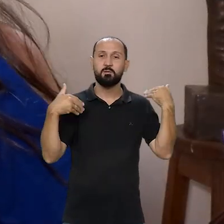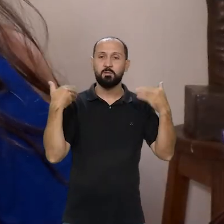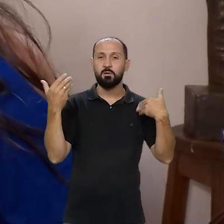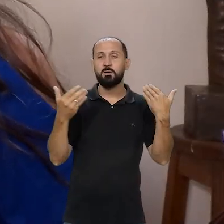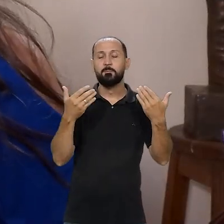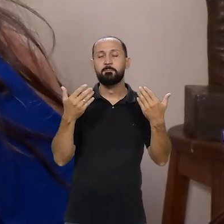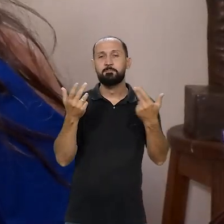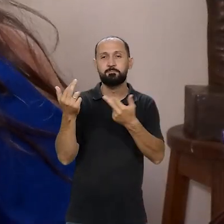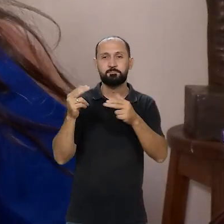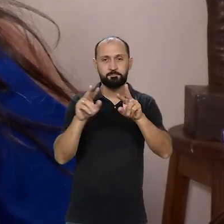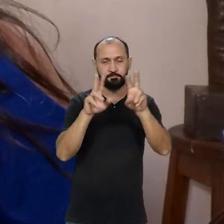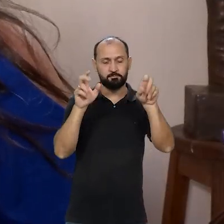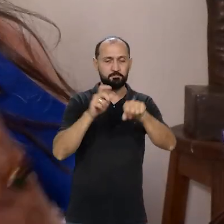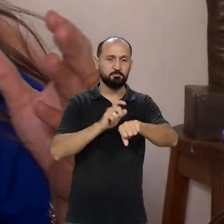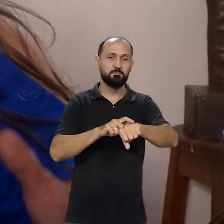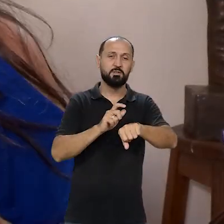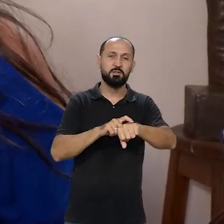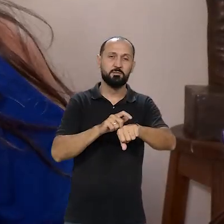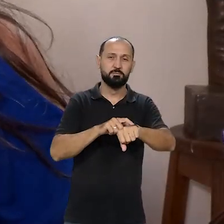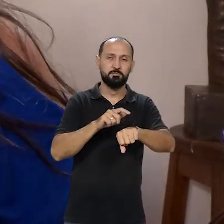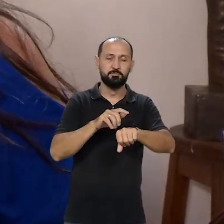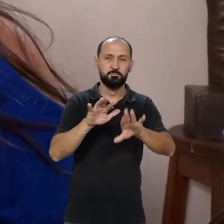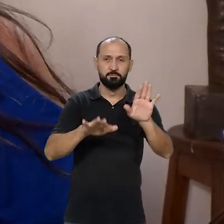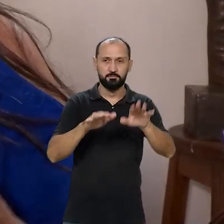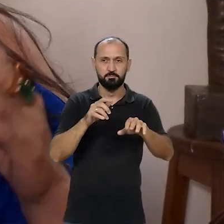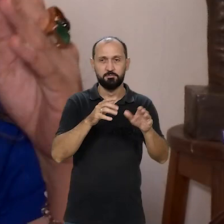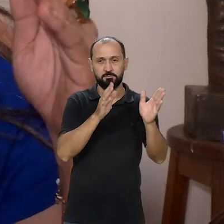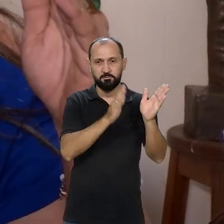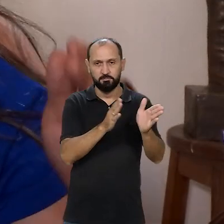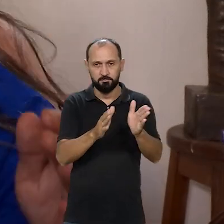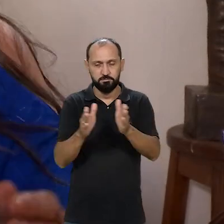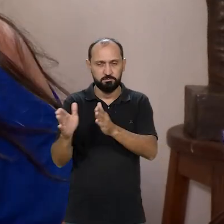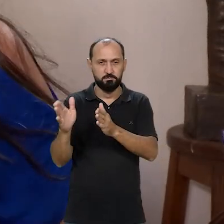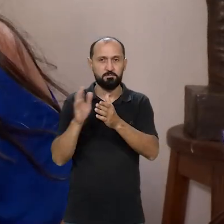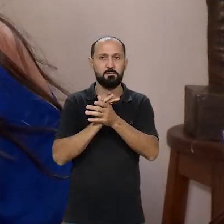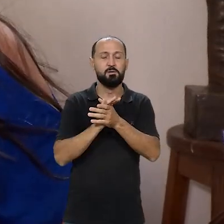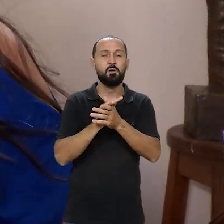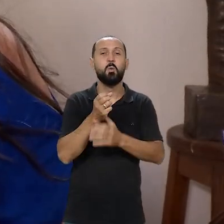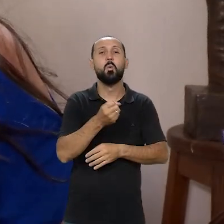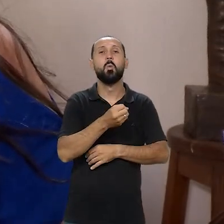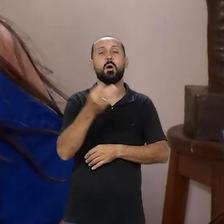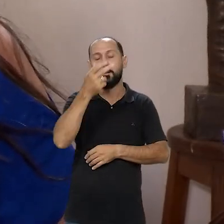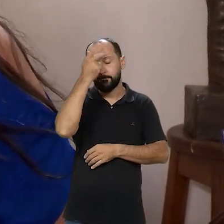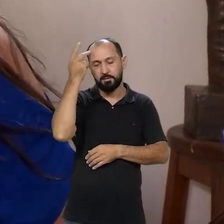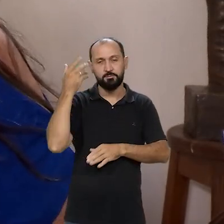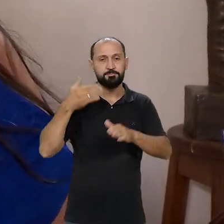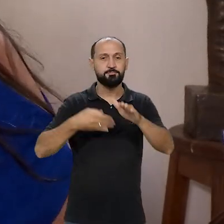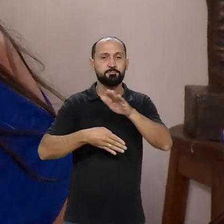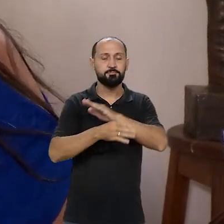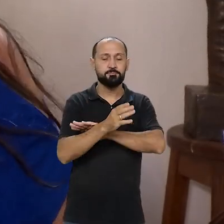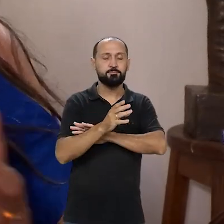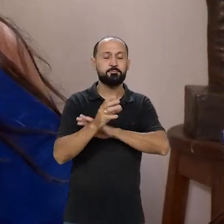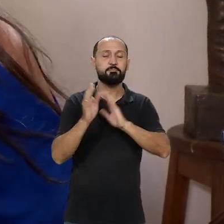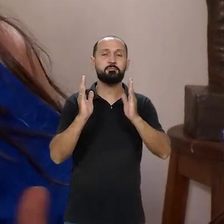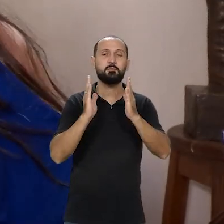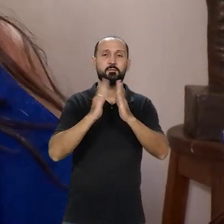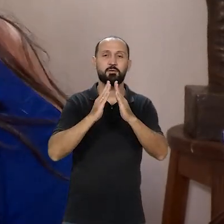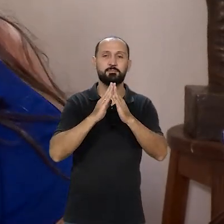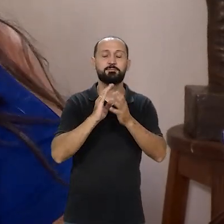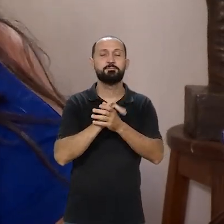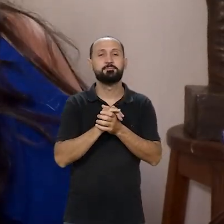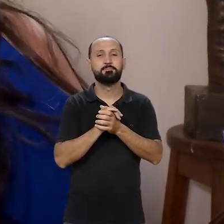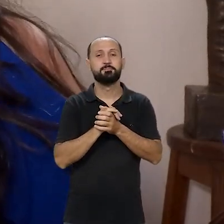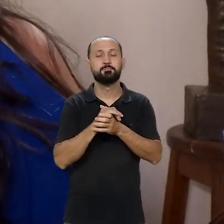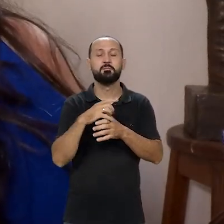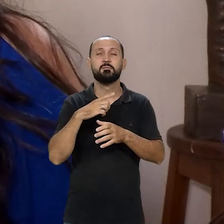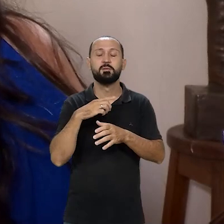as visitações com o tempo de horário e também de pessoas que fazem a circulação pela